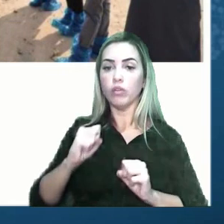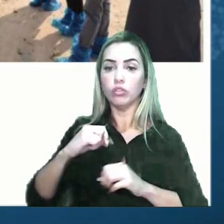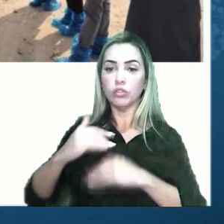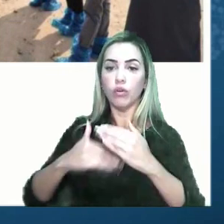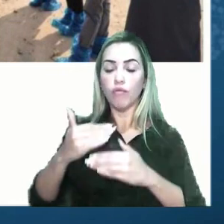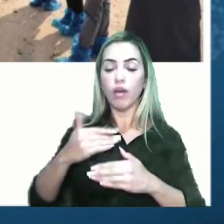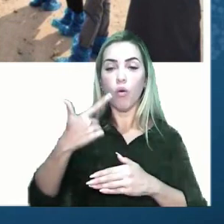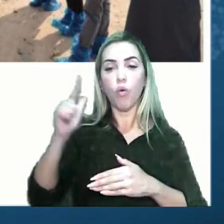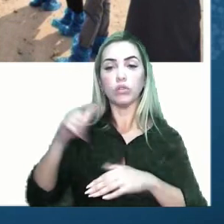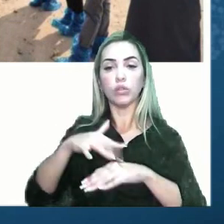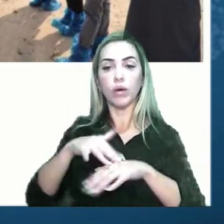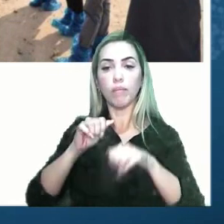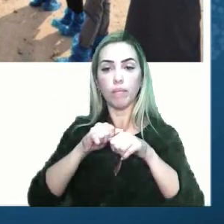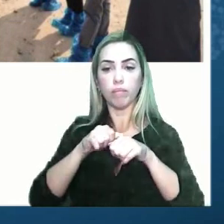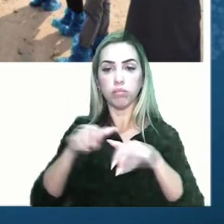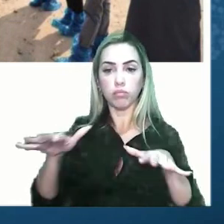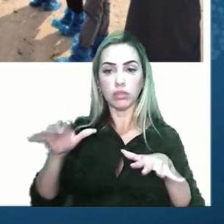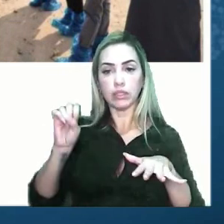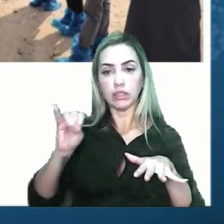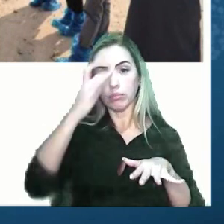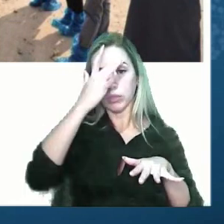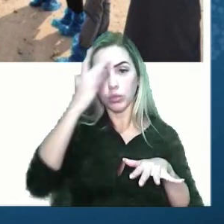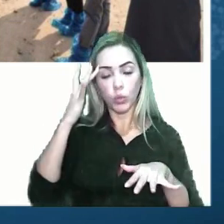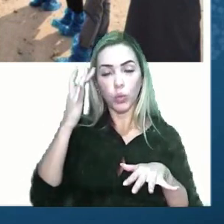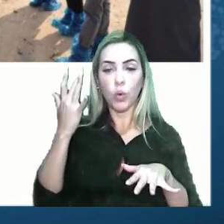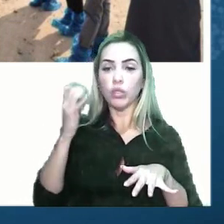alguma infecção se a pessoa